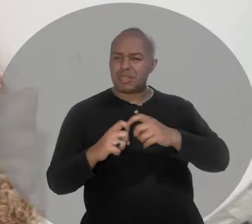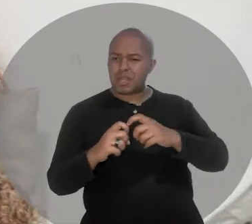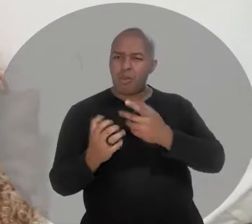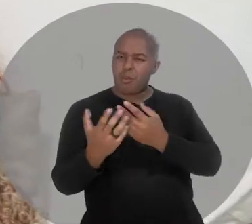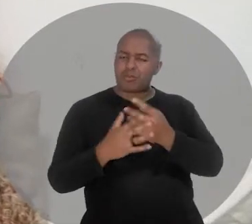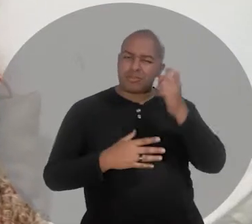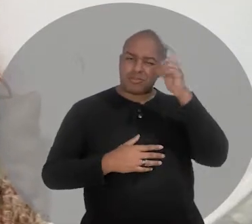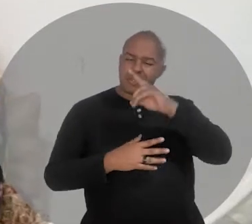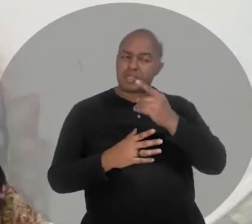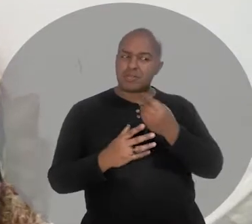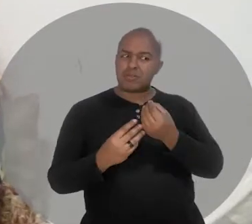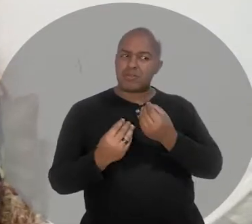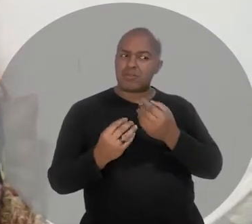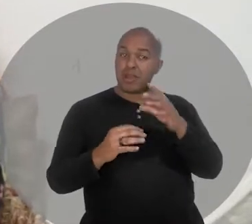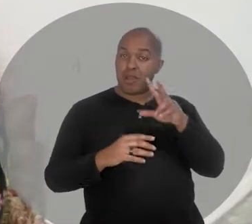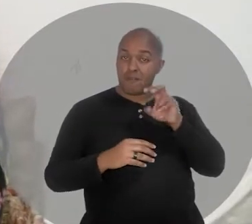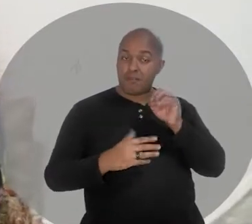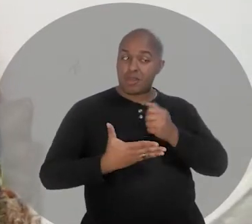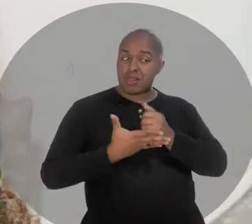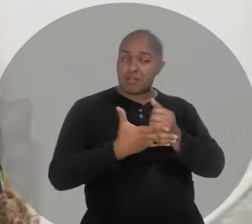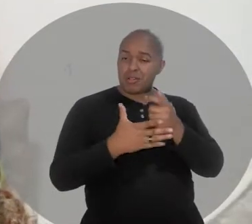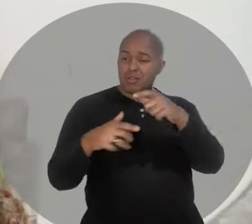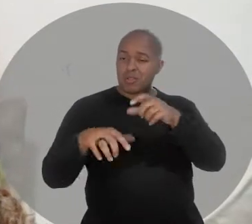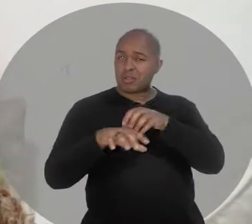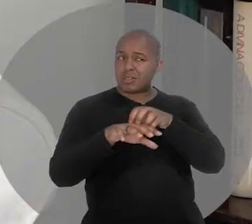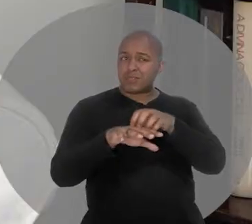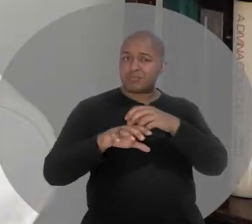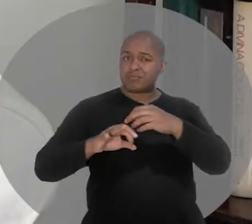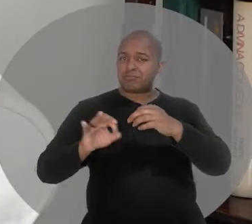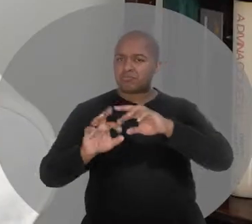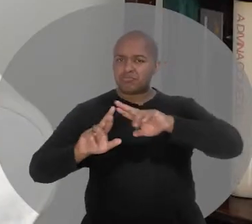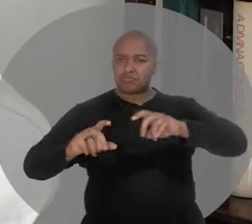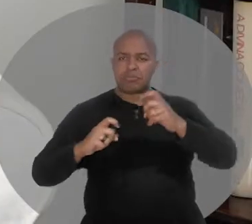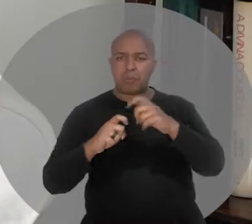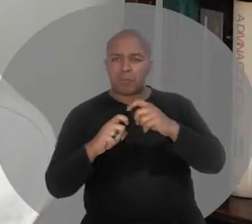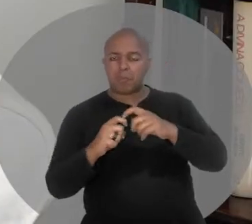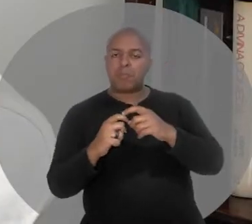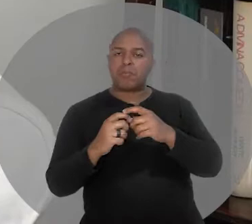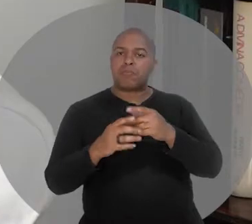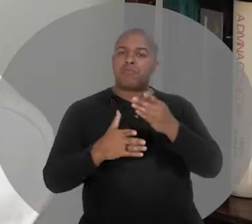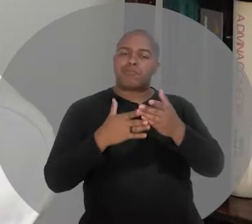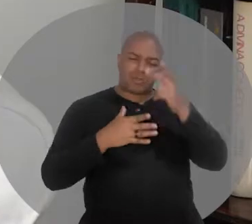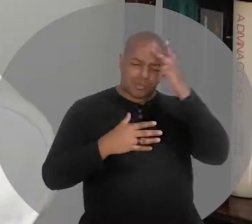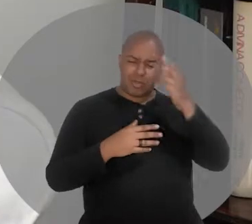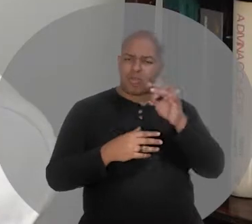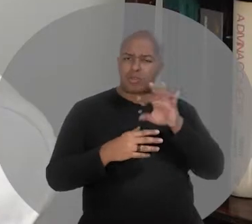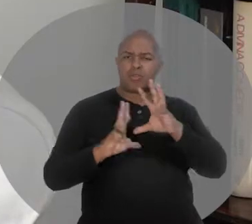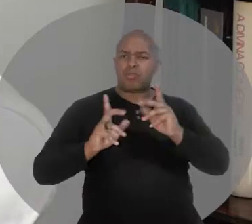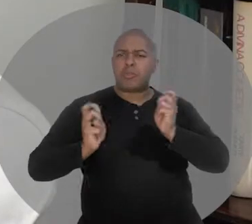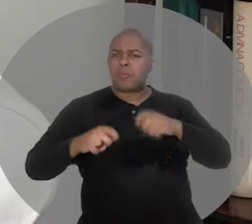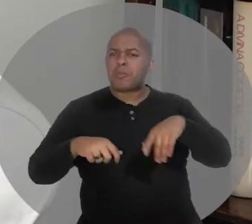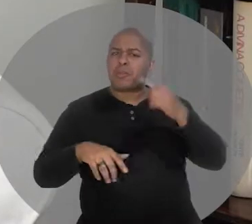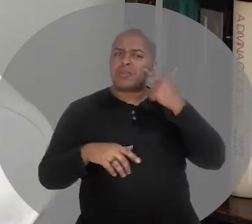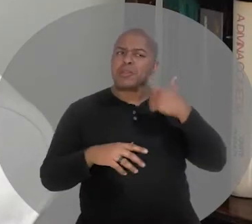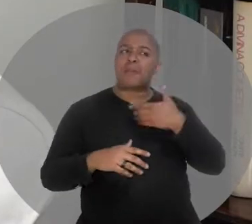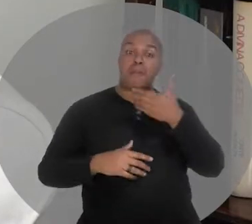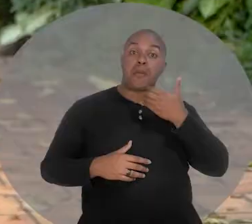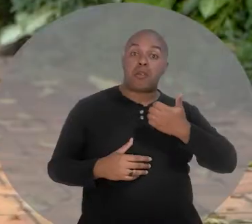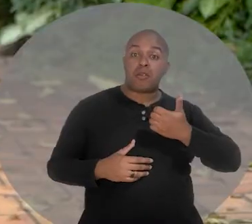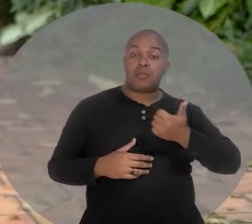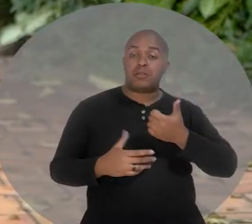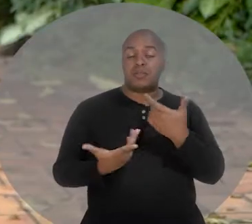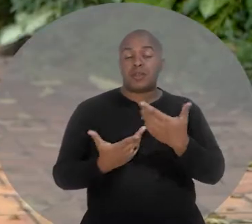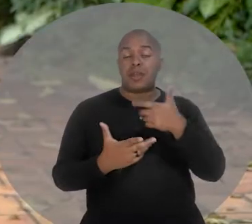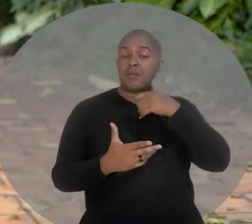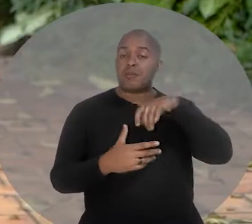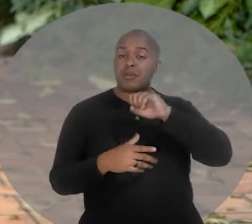muita dificuldade de minha avó levar ela para vários lugares, vários médicos, curandeiro, tudo que podia para ver se ela melhorava. Que